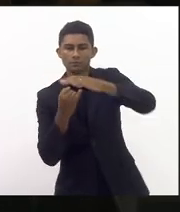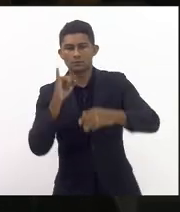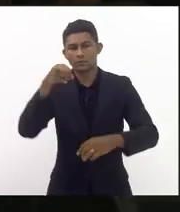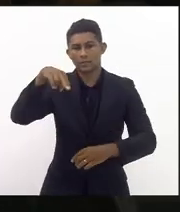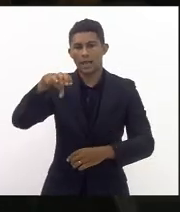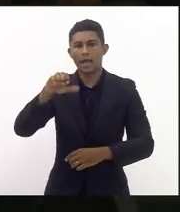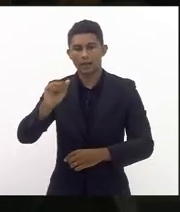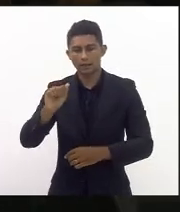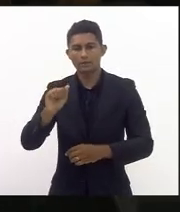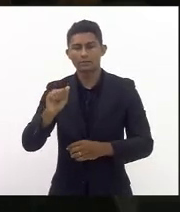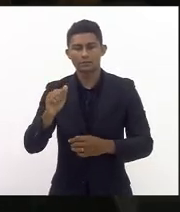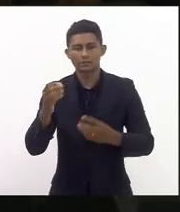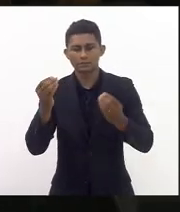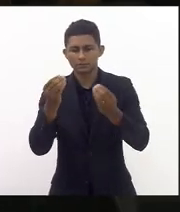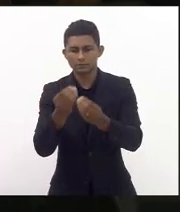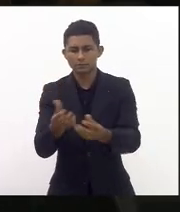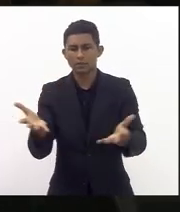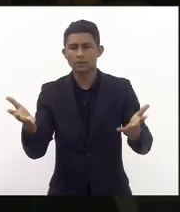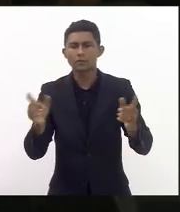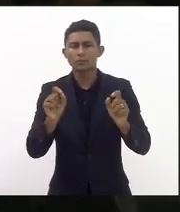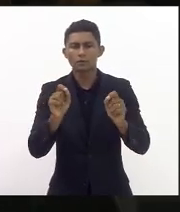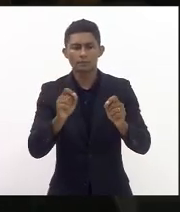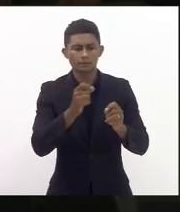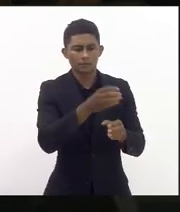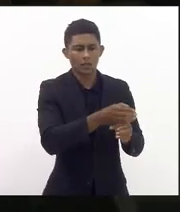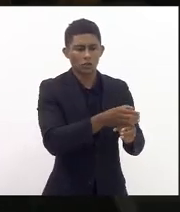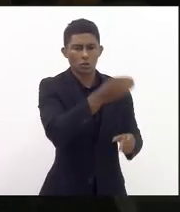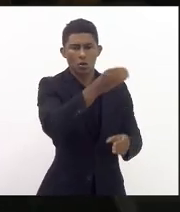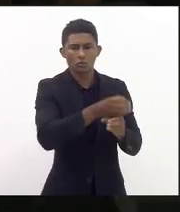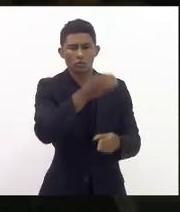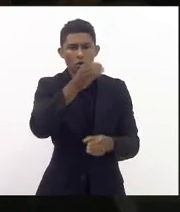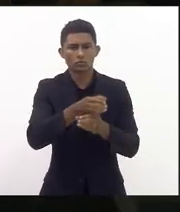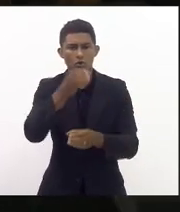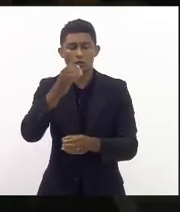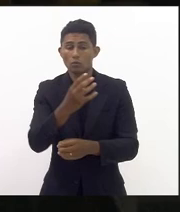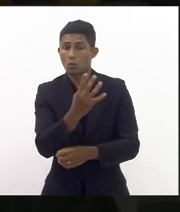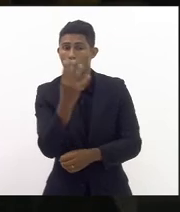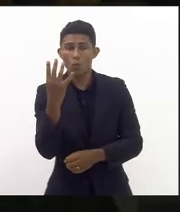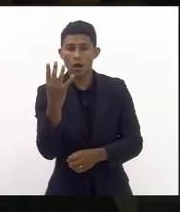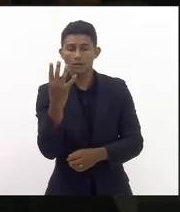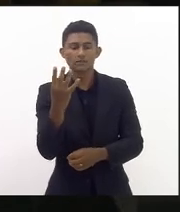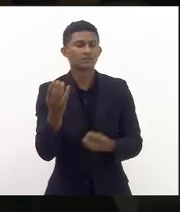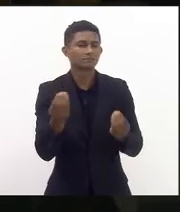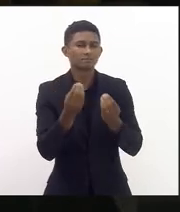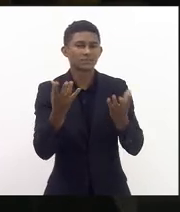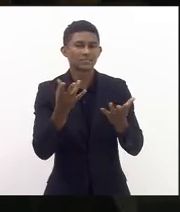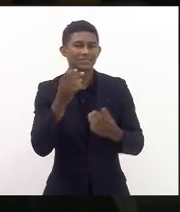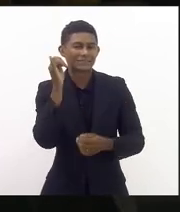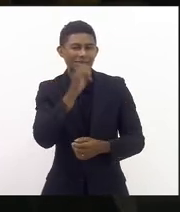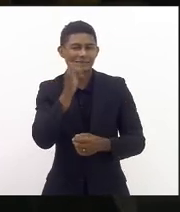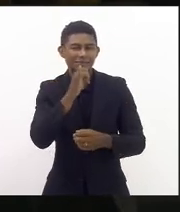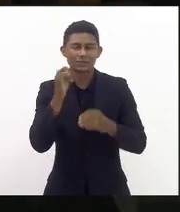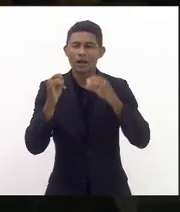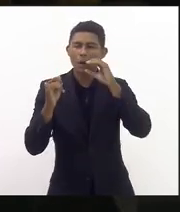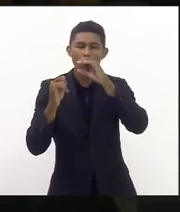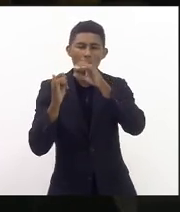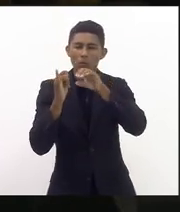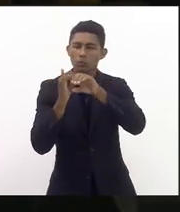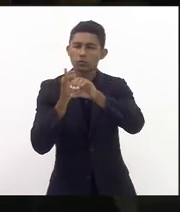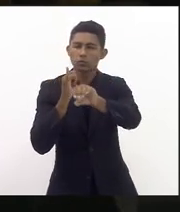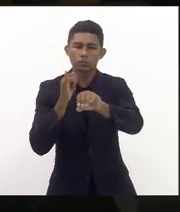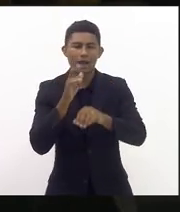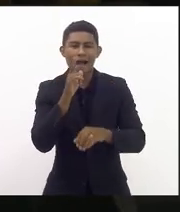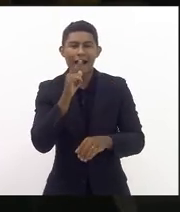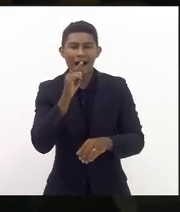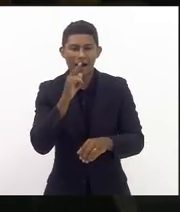instalação de 4 torres para funcionamento de termoelétricas sobre